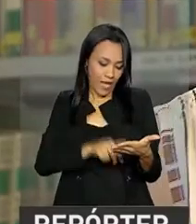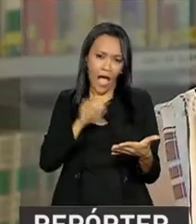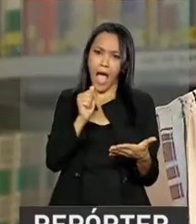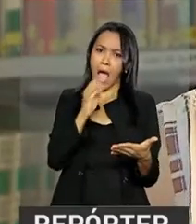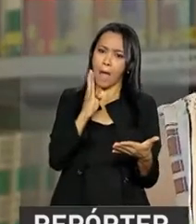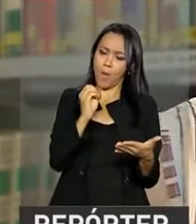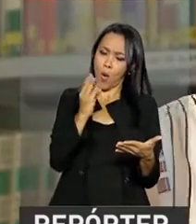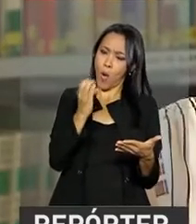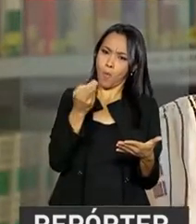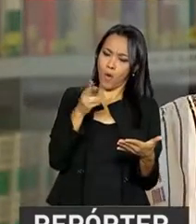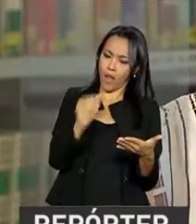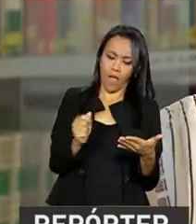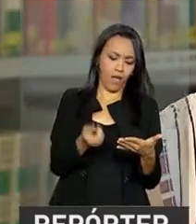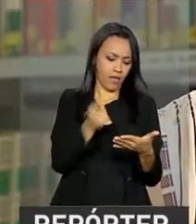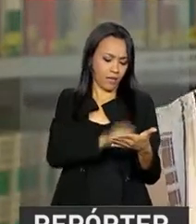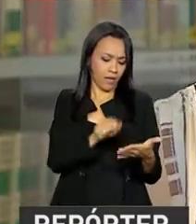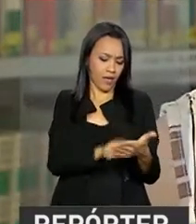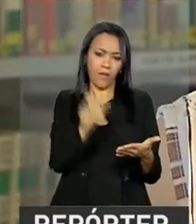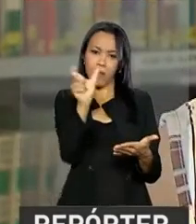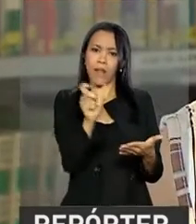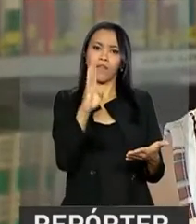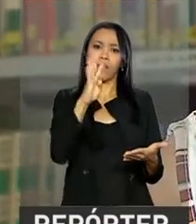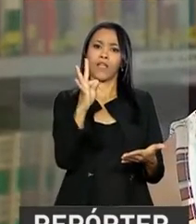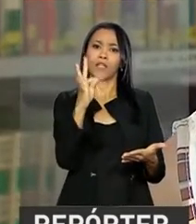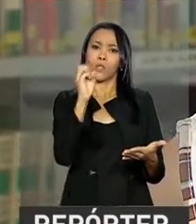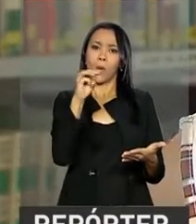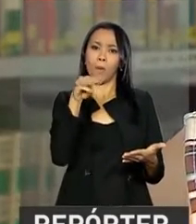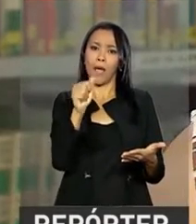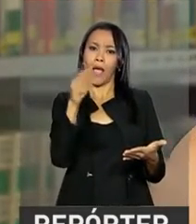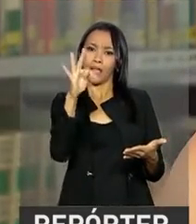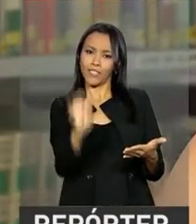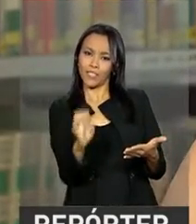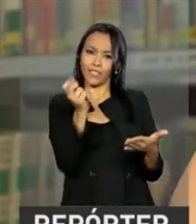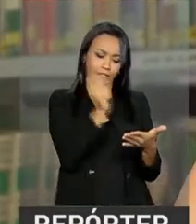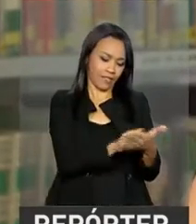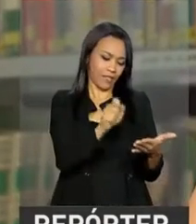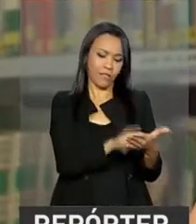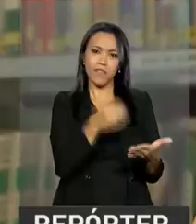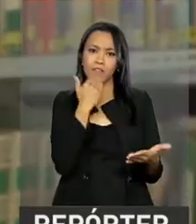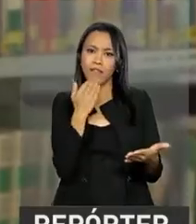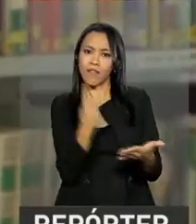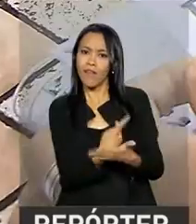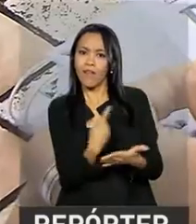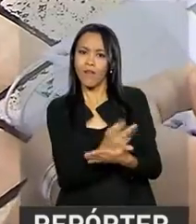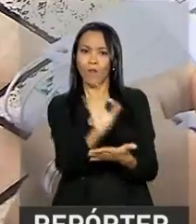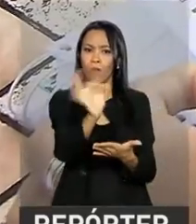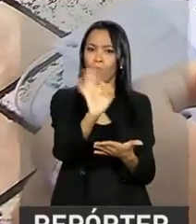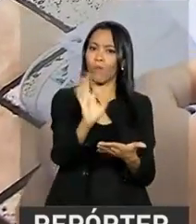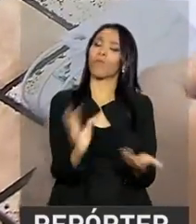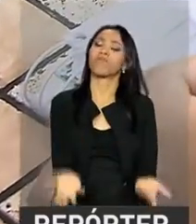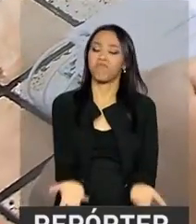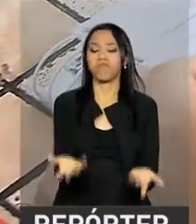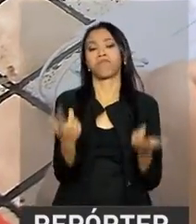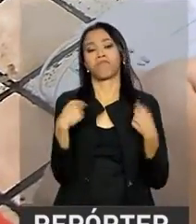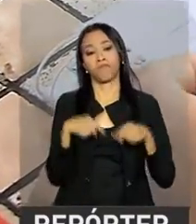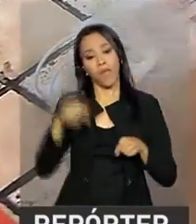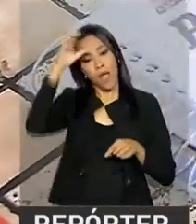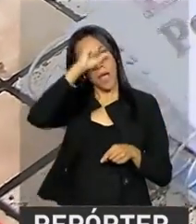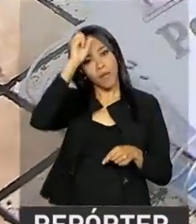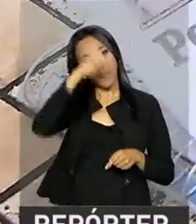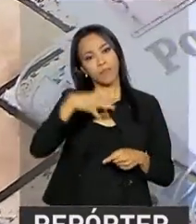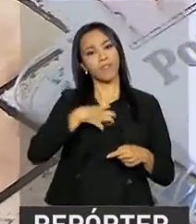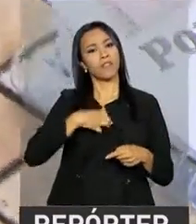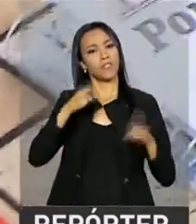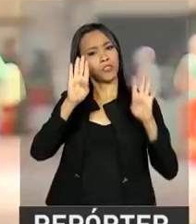quando escreve tomate né sem nenhum erro de português alguma coisa assim é bem legal também aprender faz bem não